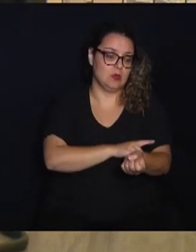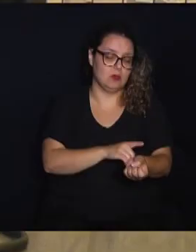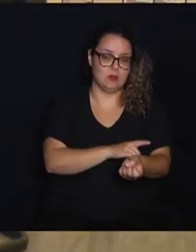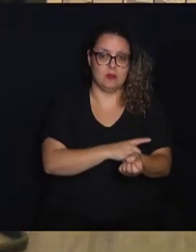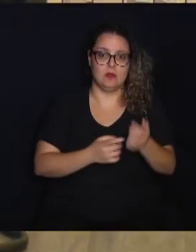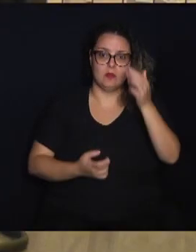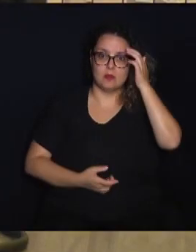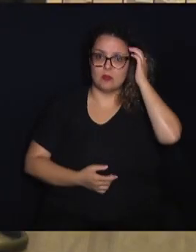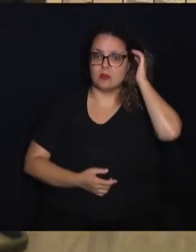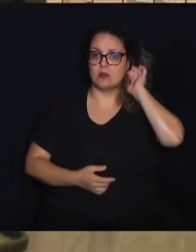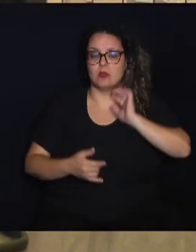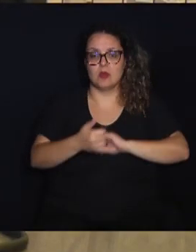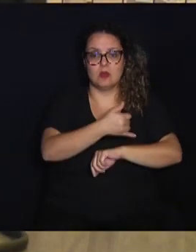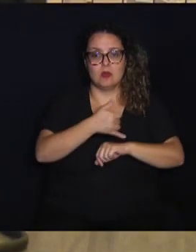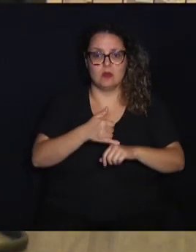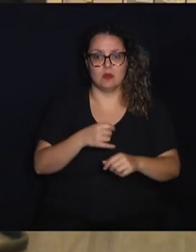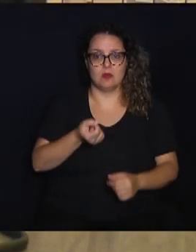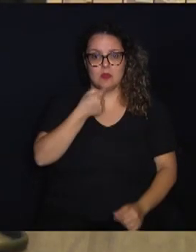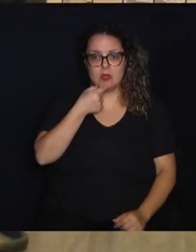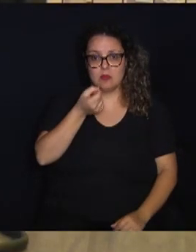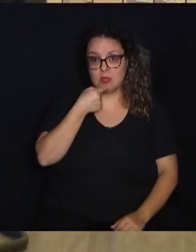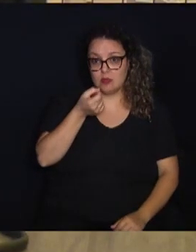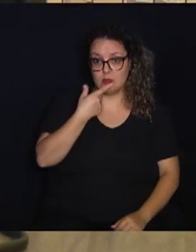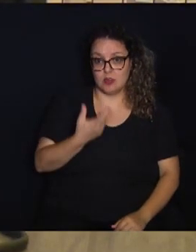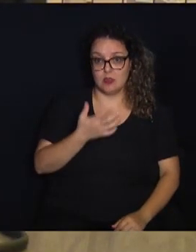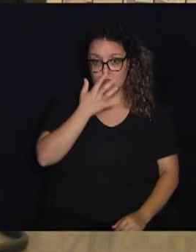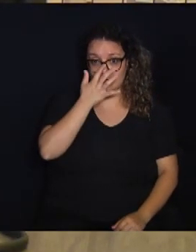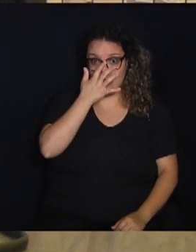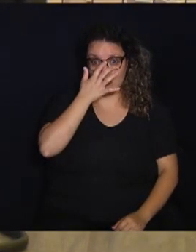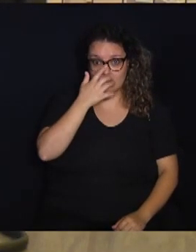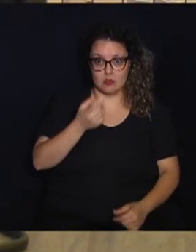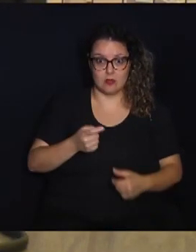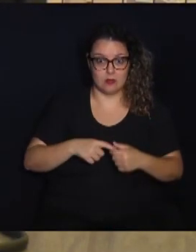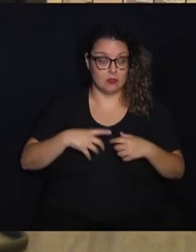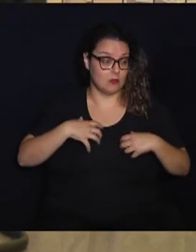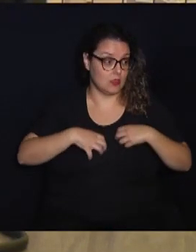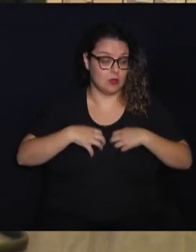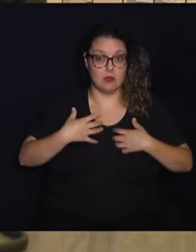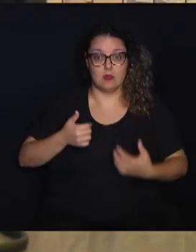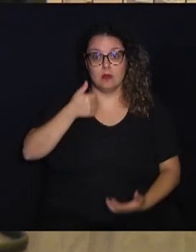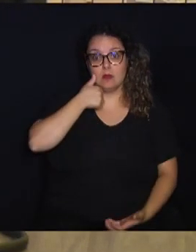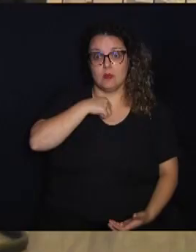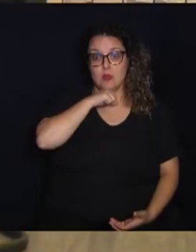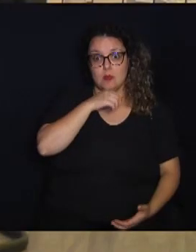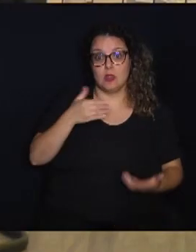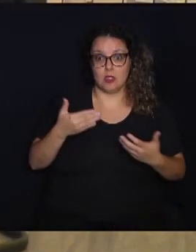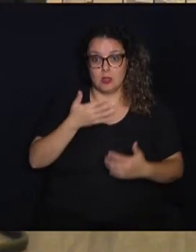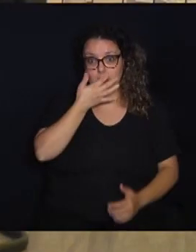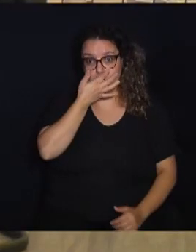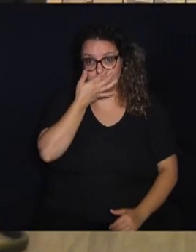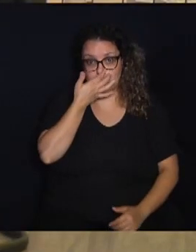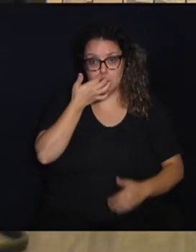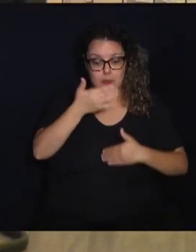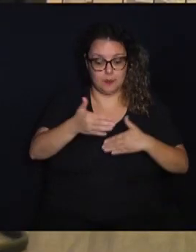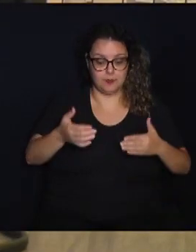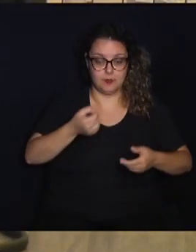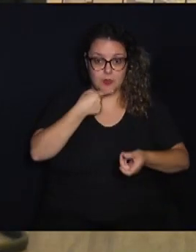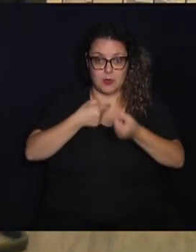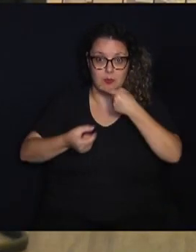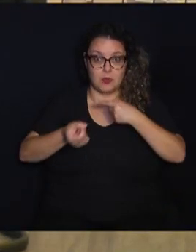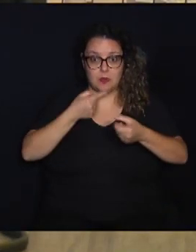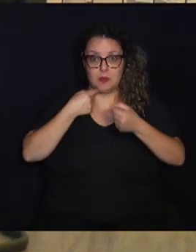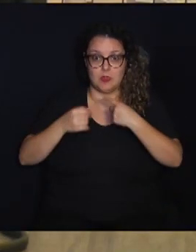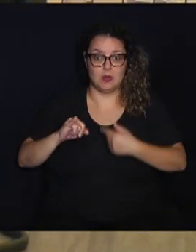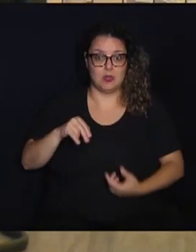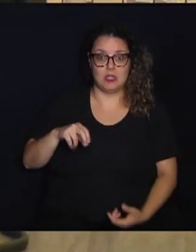para colesterol, remédio para isso, para aquilo. Eu voltei desesperada, porque a minha mãe hoje toma assim, ela tem uma caixa de remédio com um monte de coisa, toma